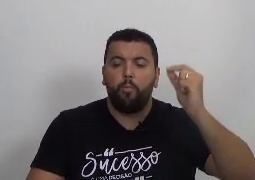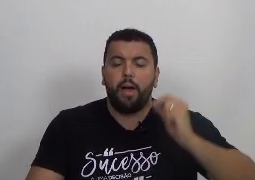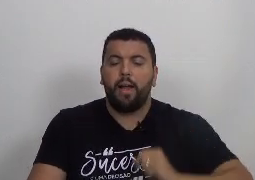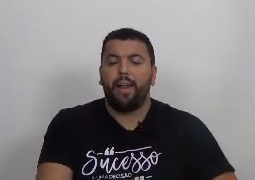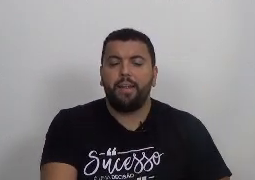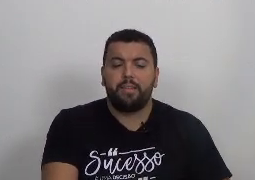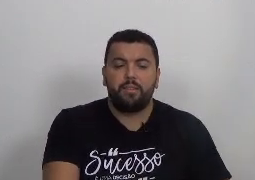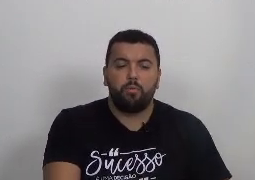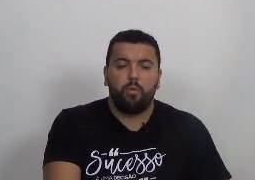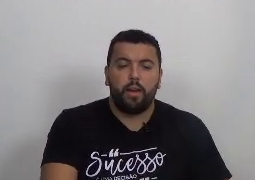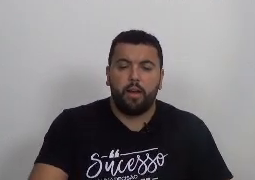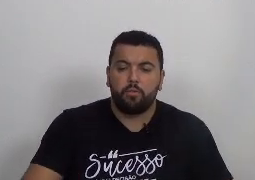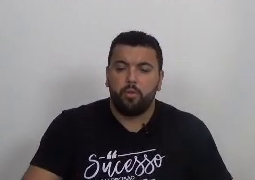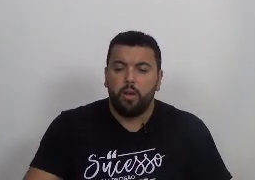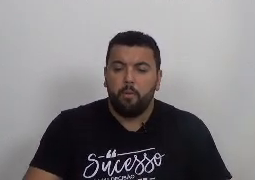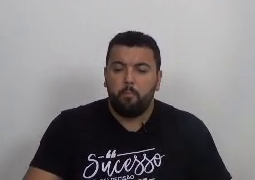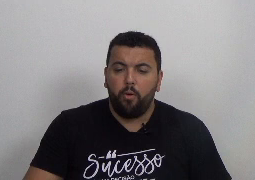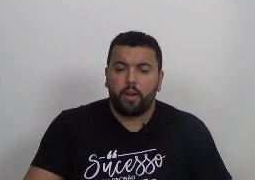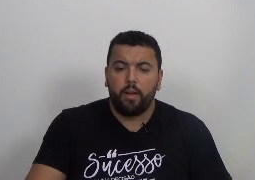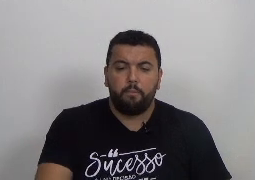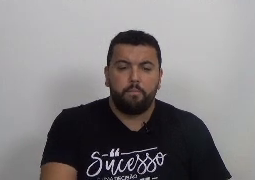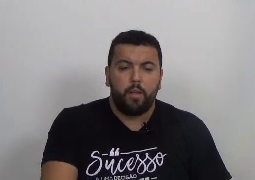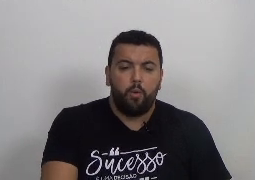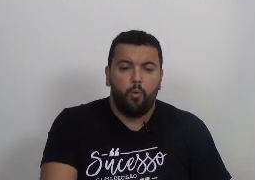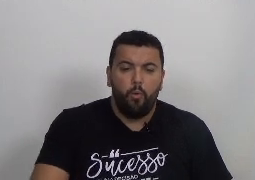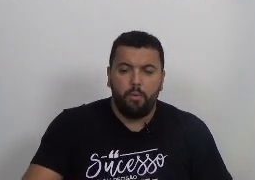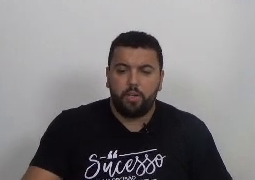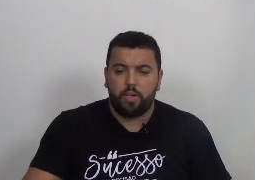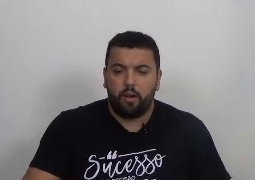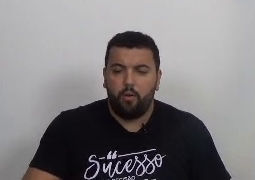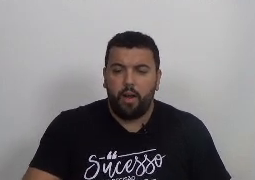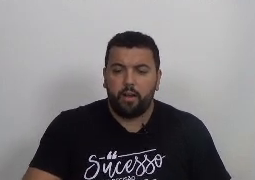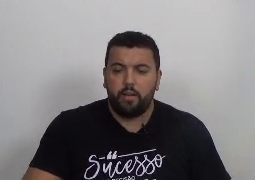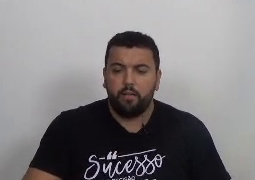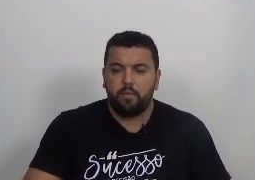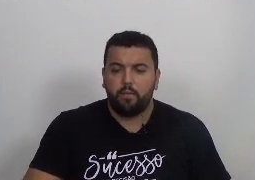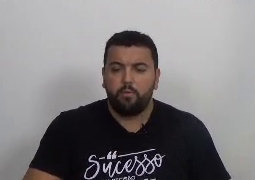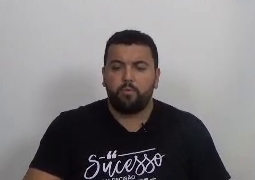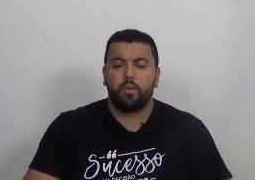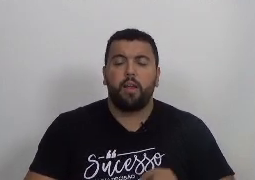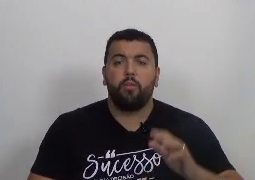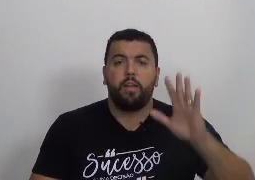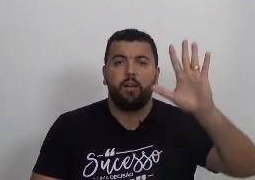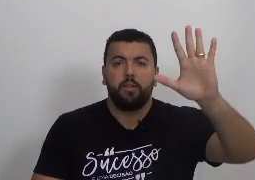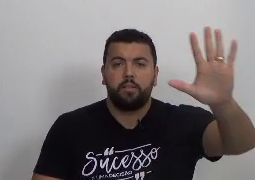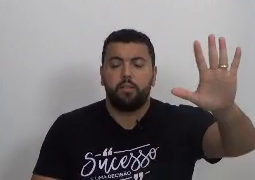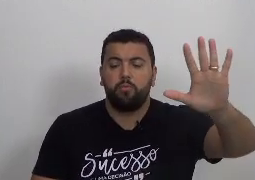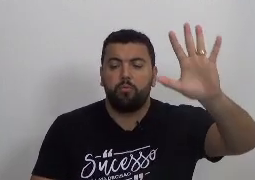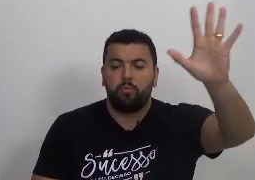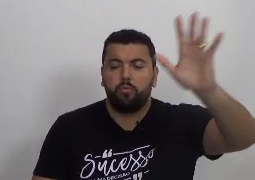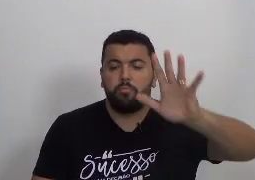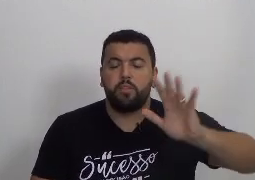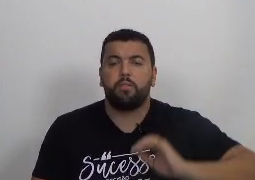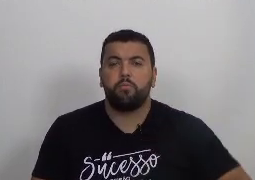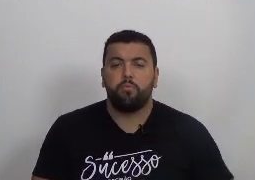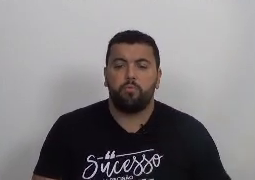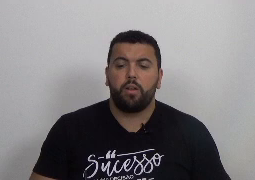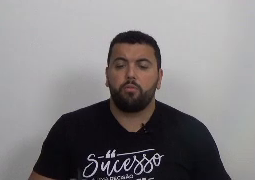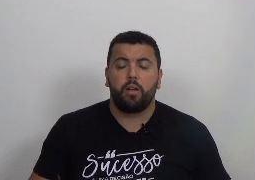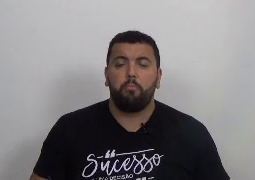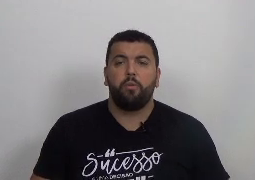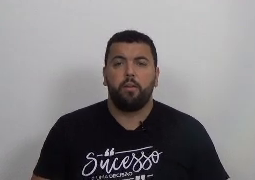porque uma em cinco renato é uma está correta no total de seu